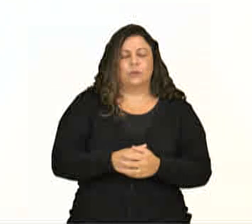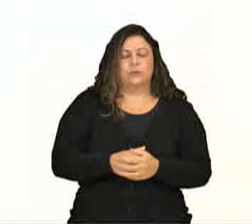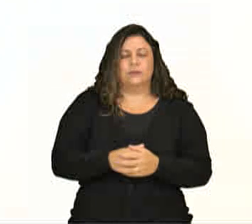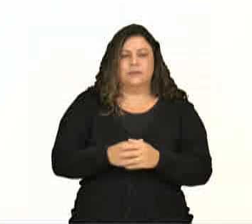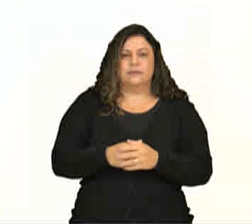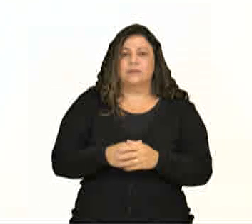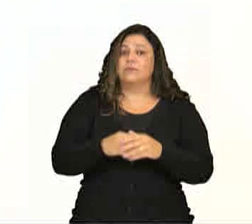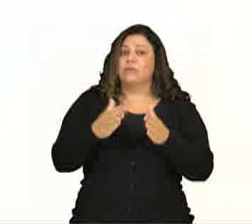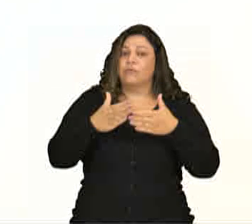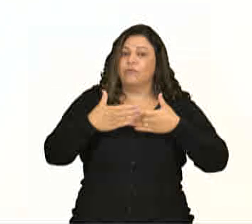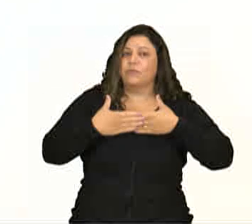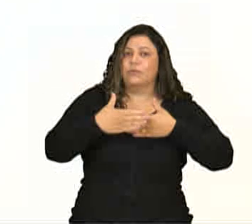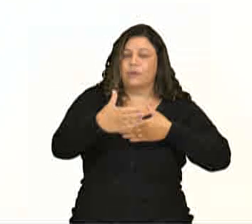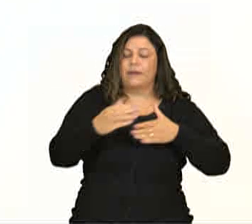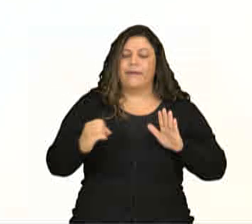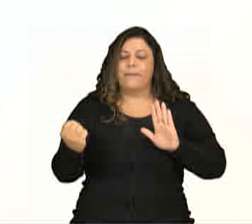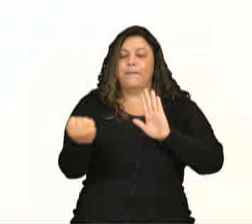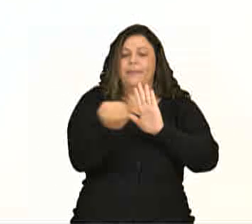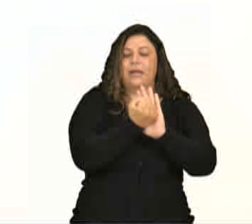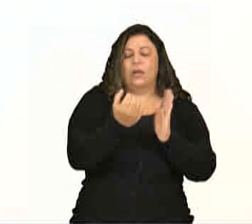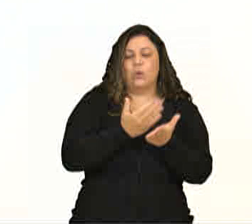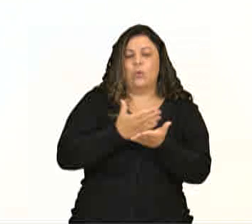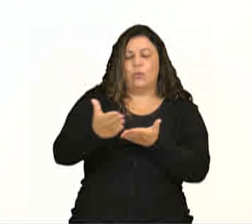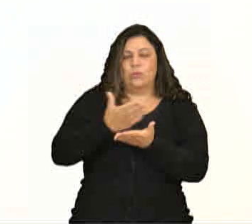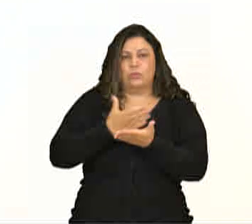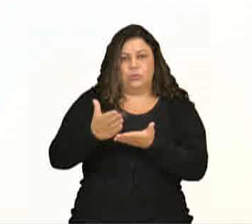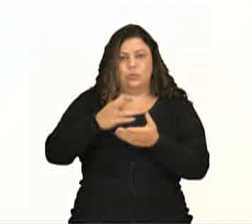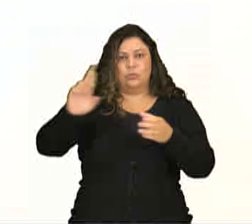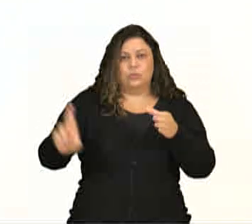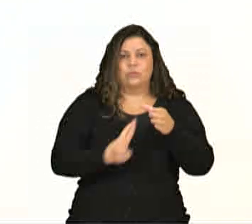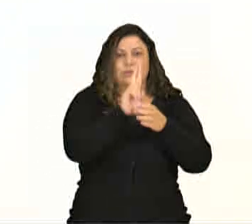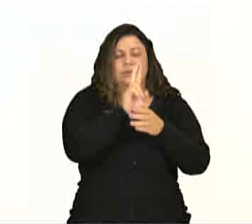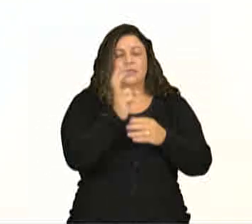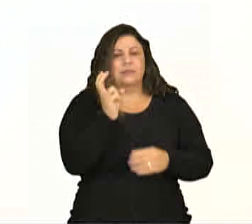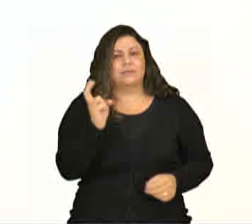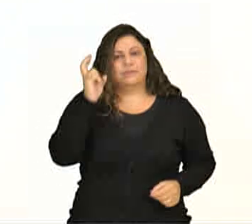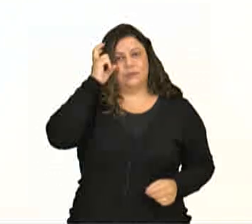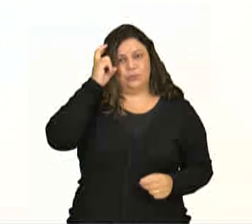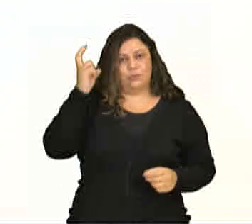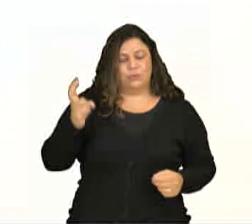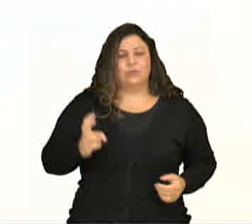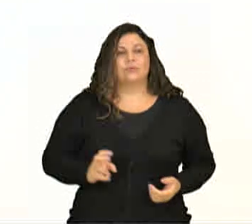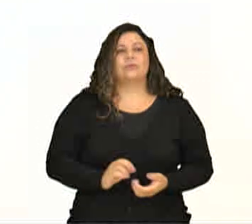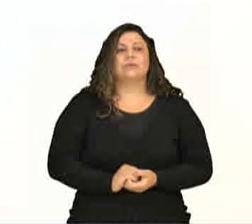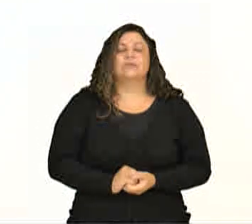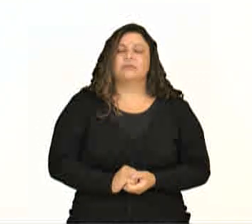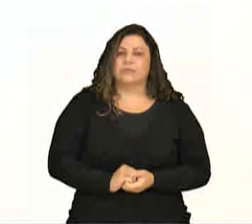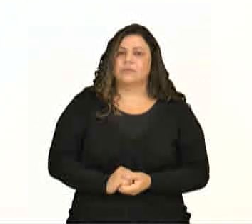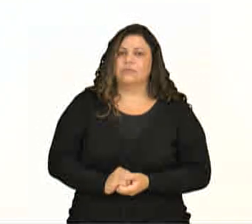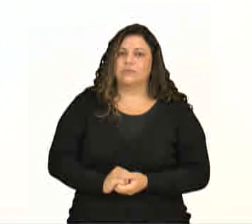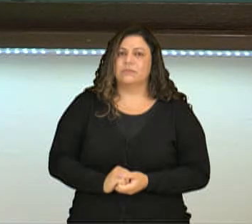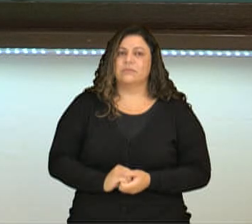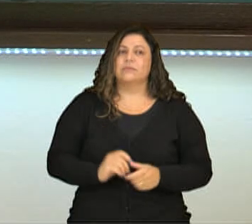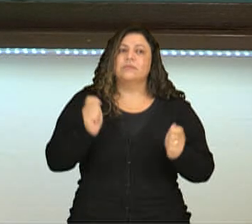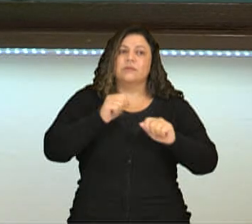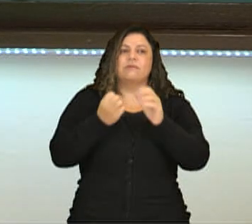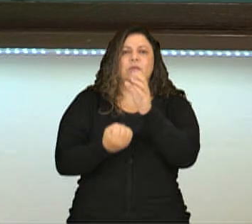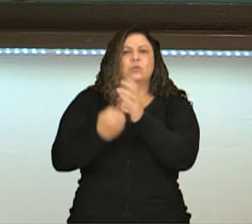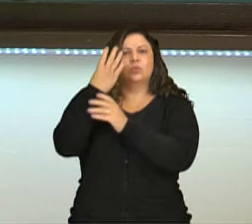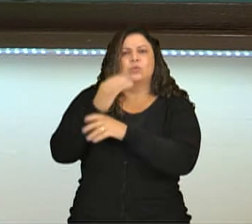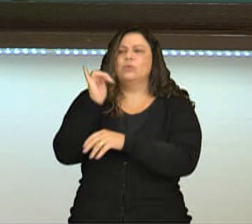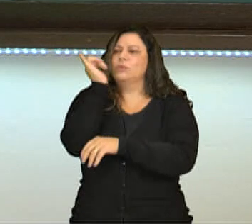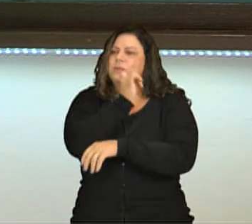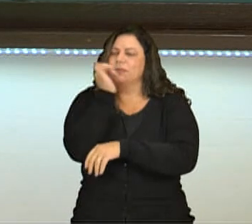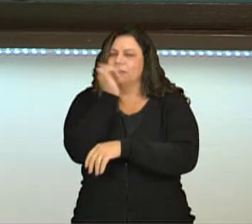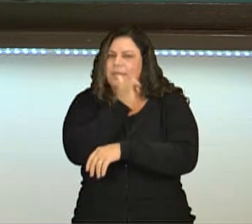que marcou o início, então, do renascimento cultural, tá? Vai surgir em Florença, na Itália,